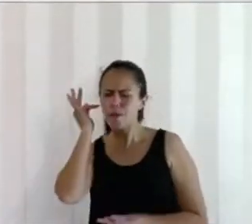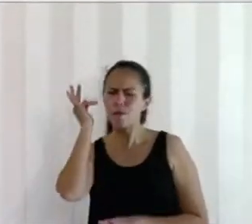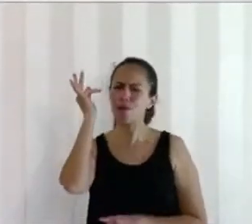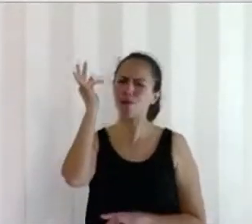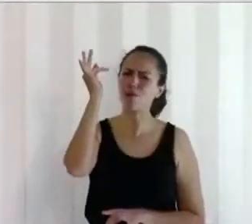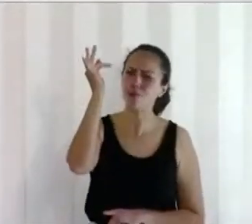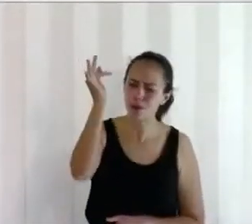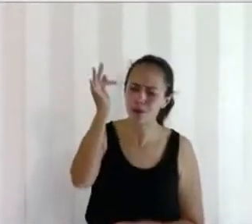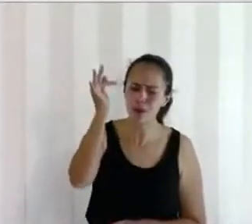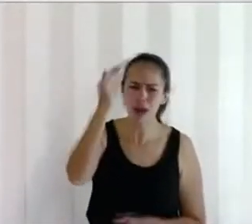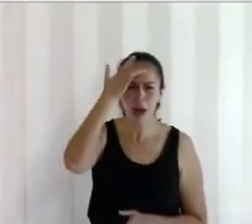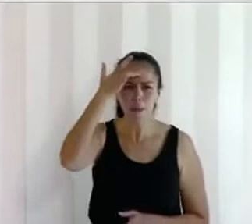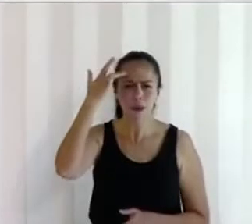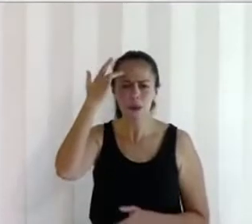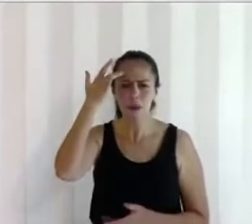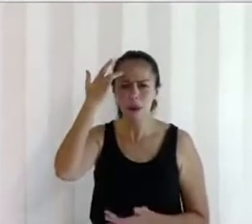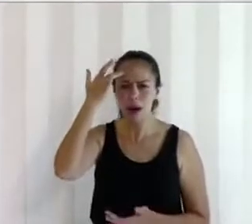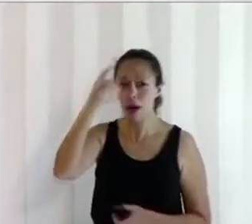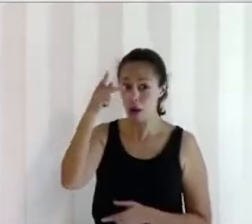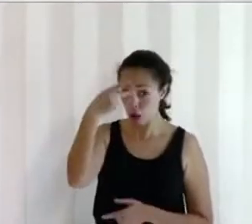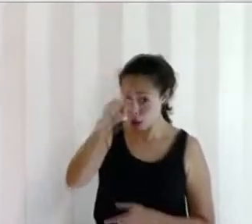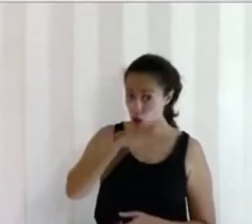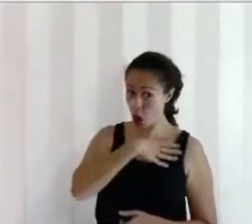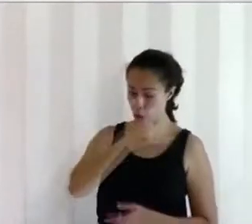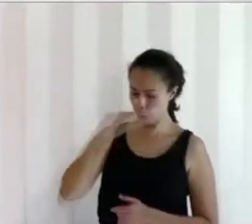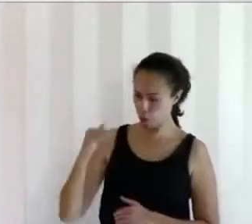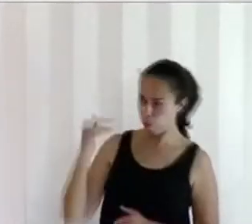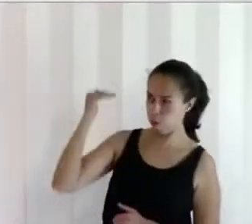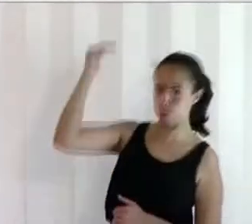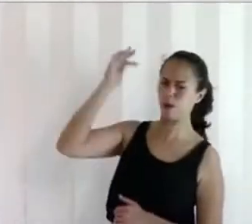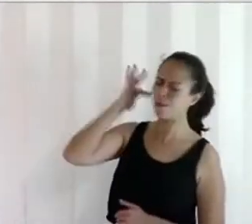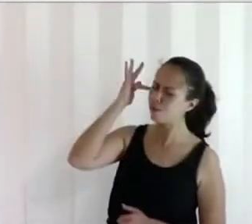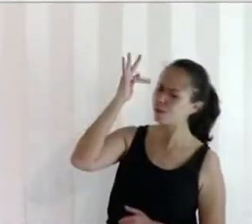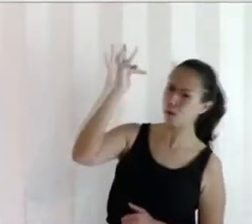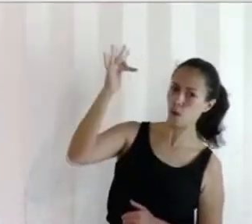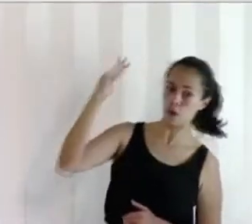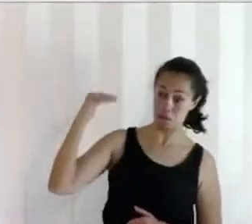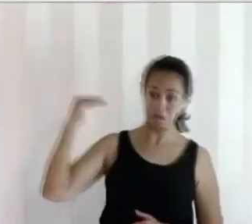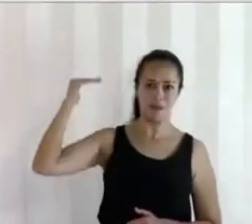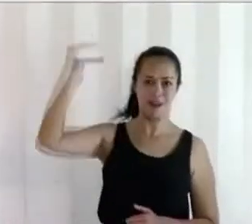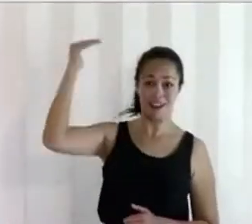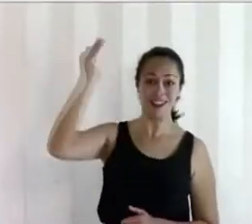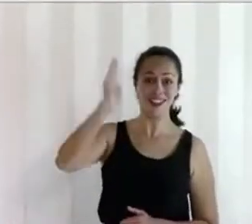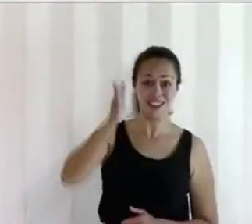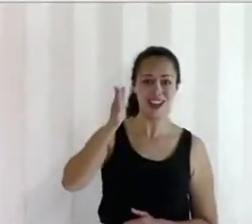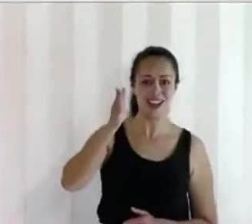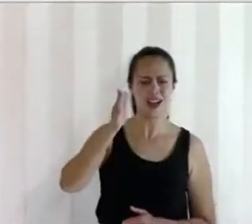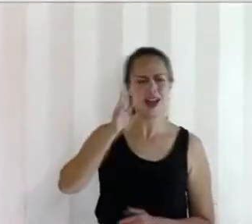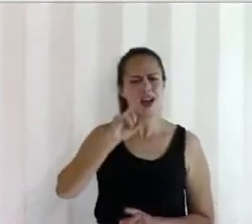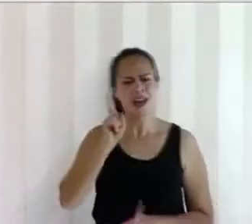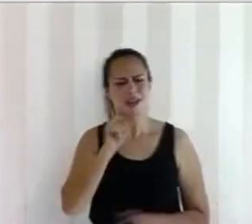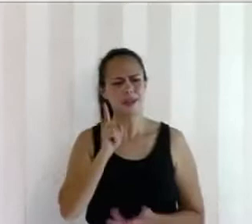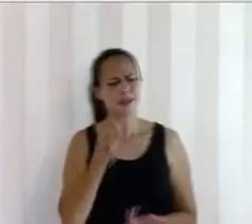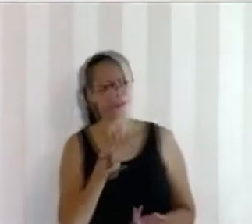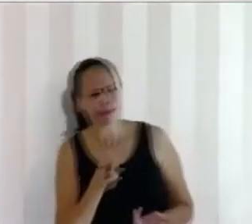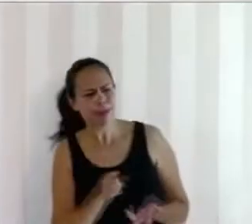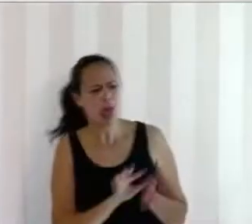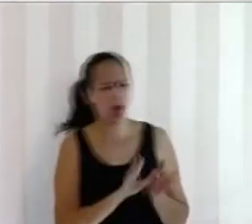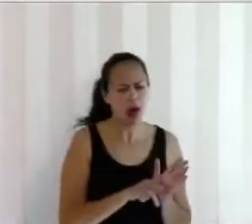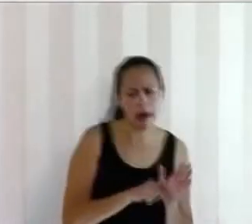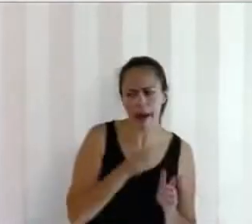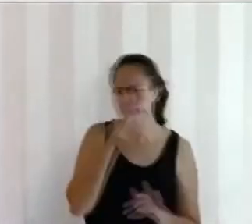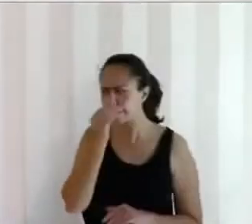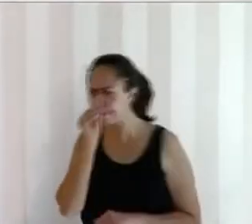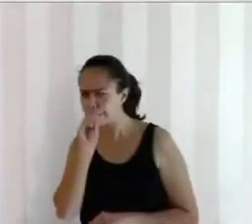outras pessoas. Pensemos nisso e insistamos na instrução aos nossos filhos. Então é uma